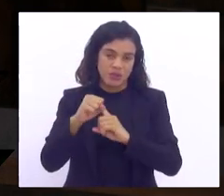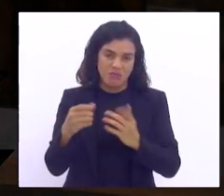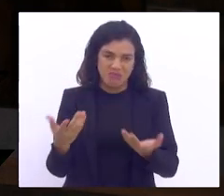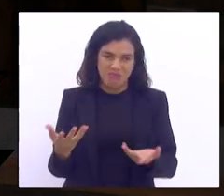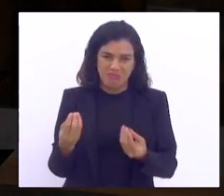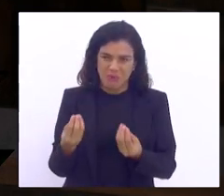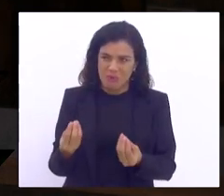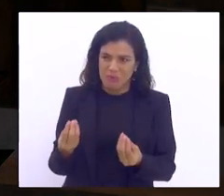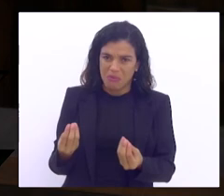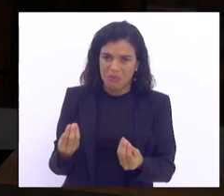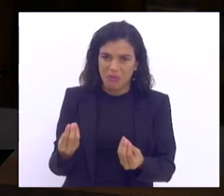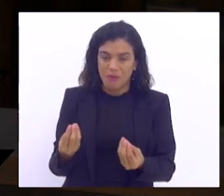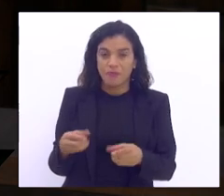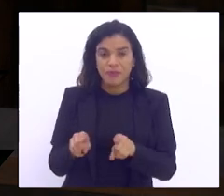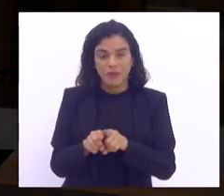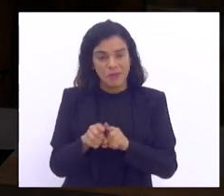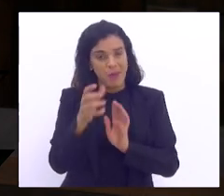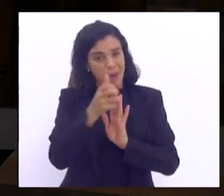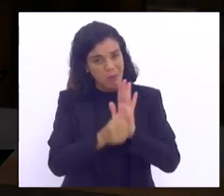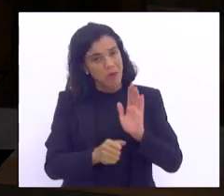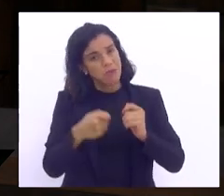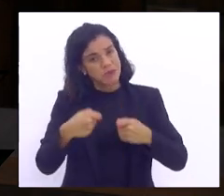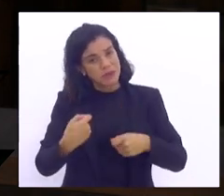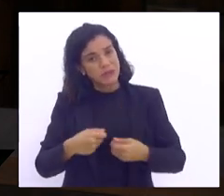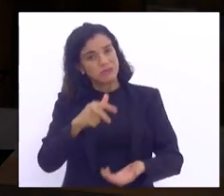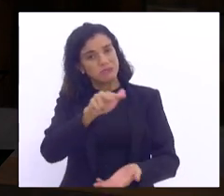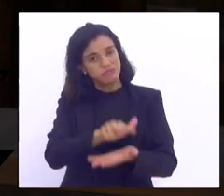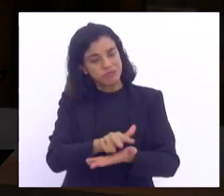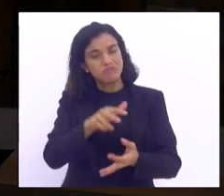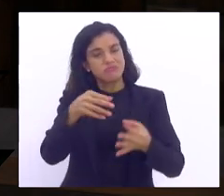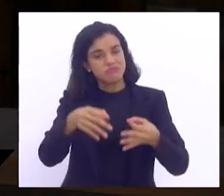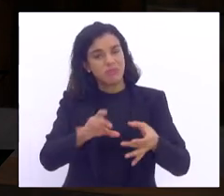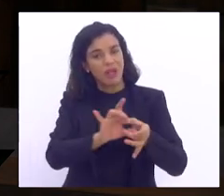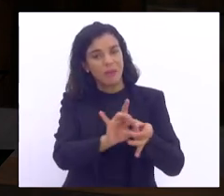Como pode isso? E, portanto, o aborto deve ser legalizado.